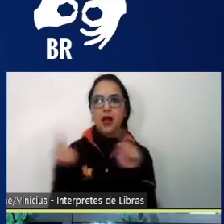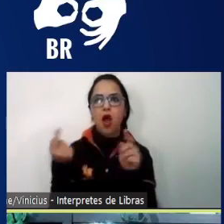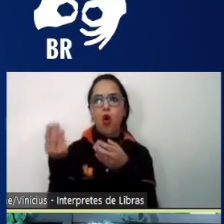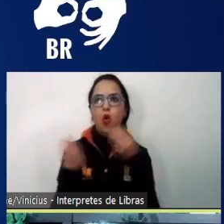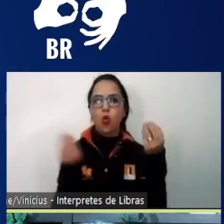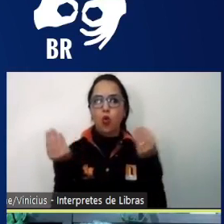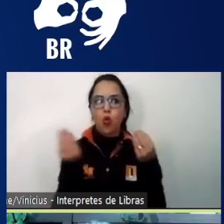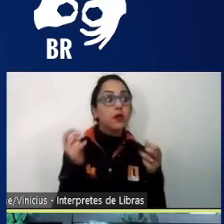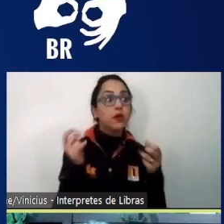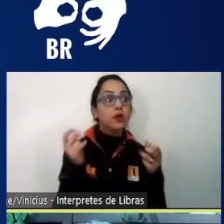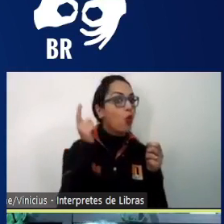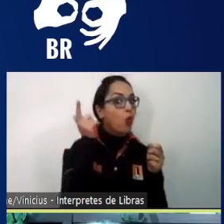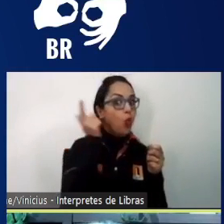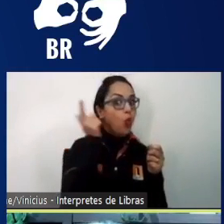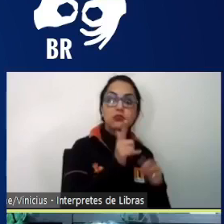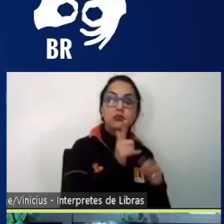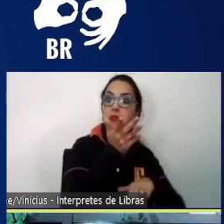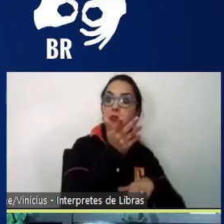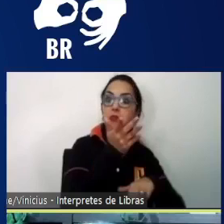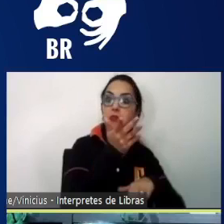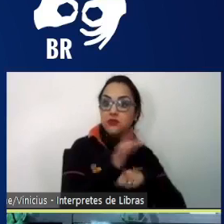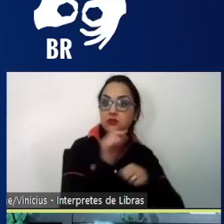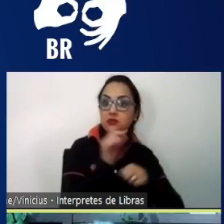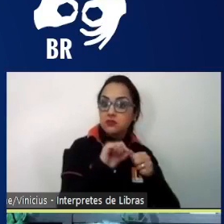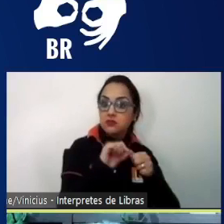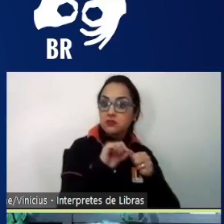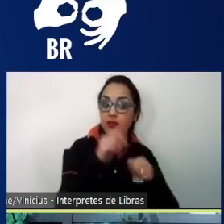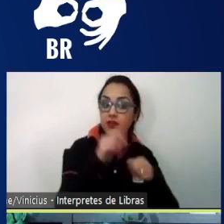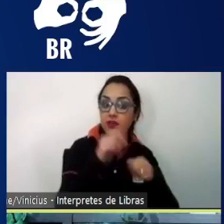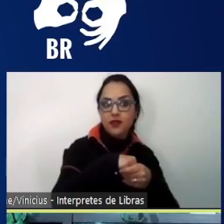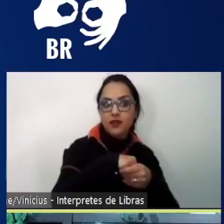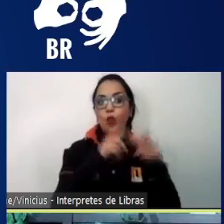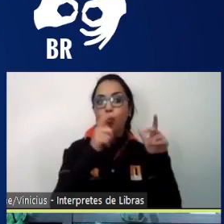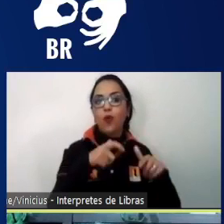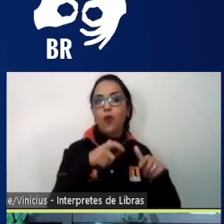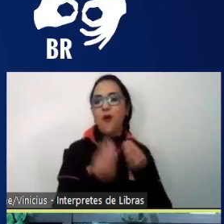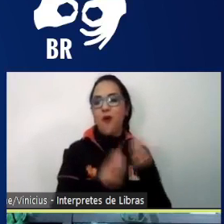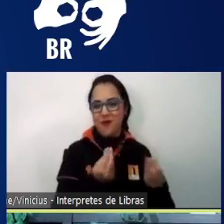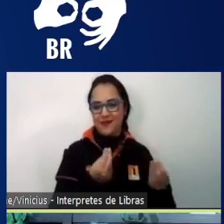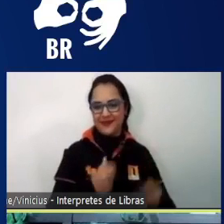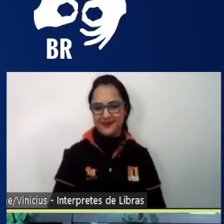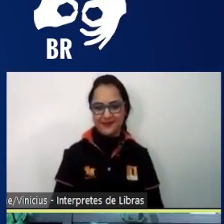na prática, para que público, onde, né? Então,